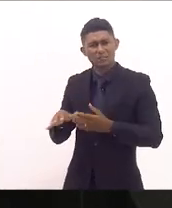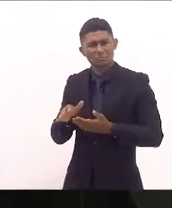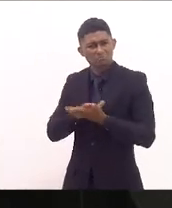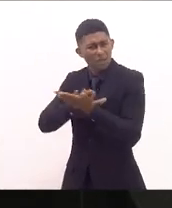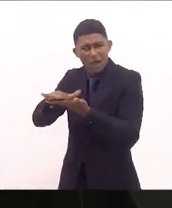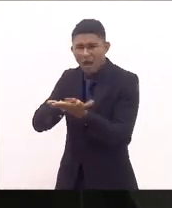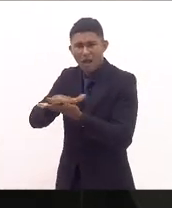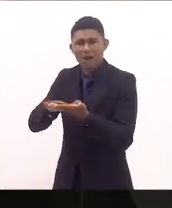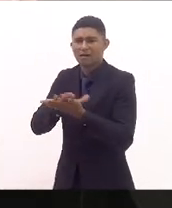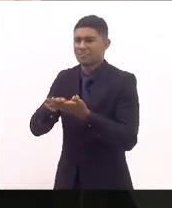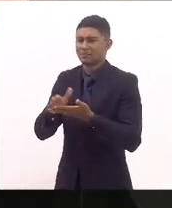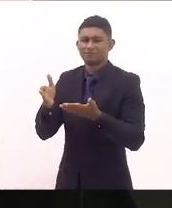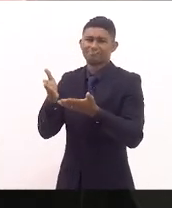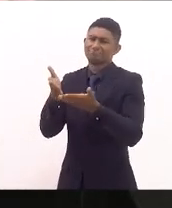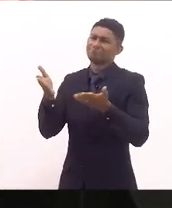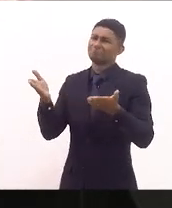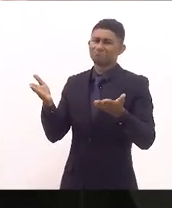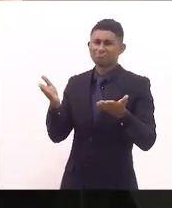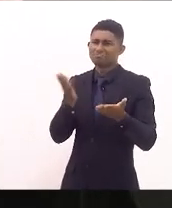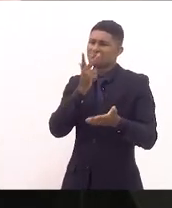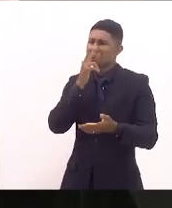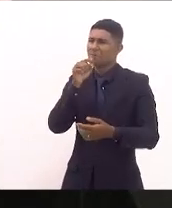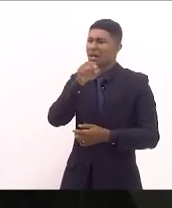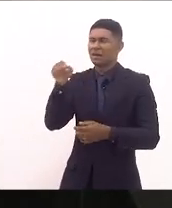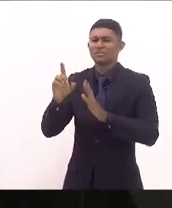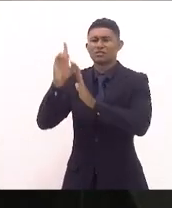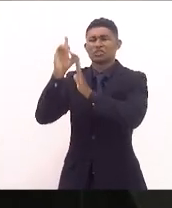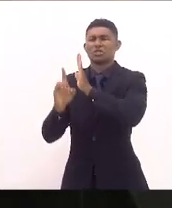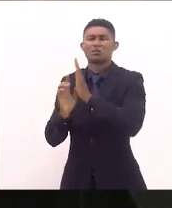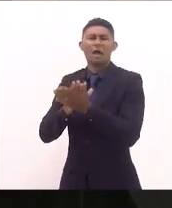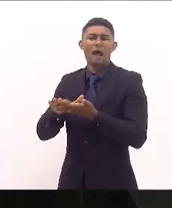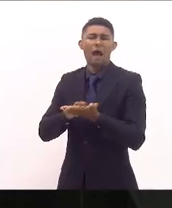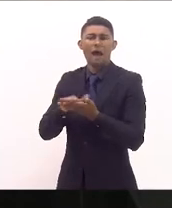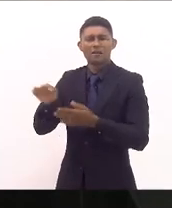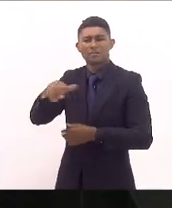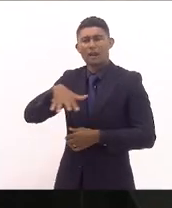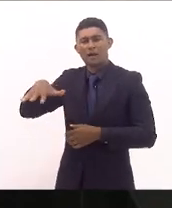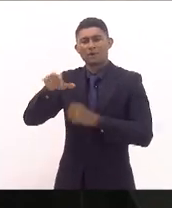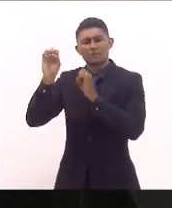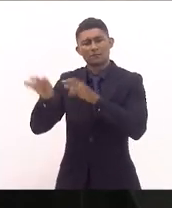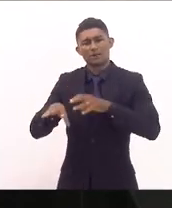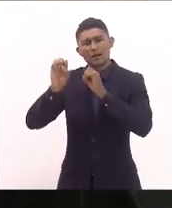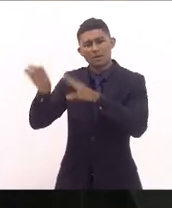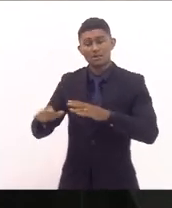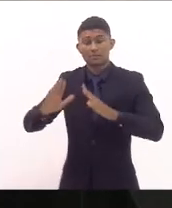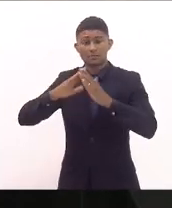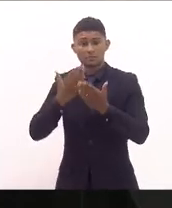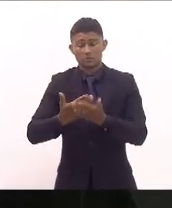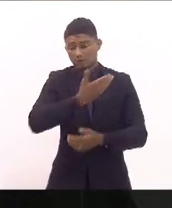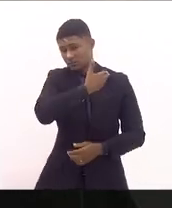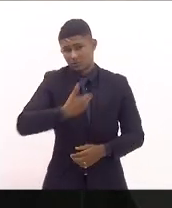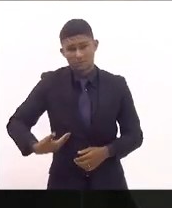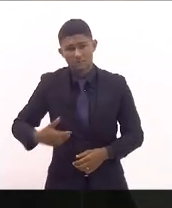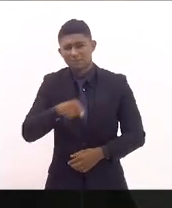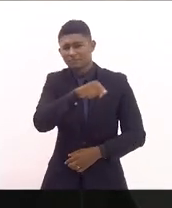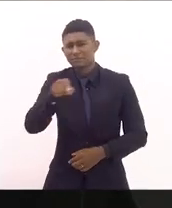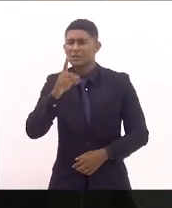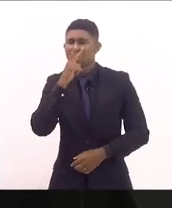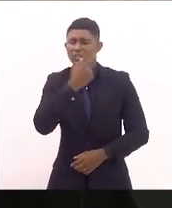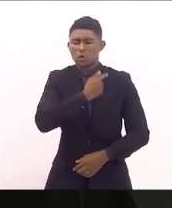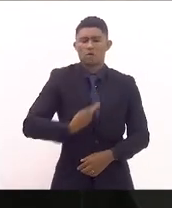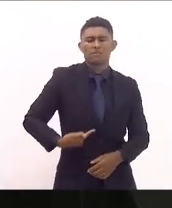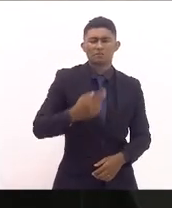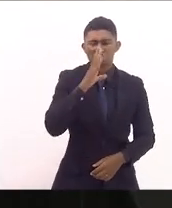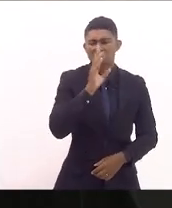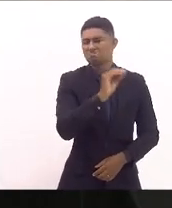como uma categoria que merece menos direitos em justo que as nossas escolas públicas e sejam sendo sucateados